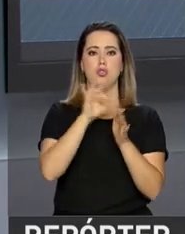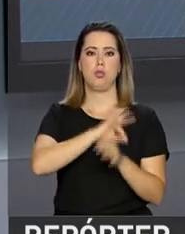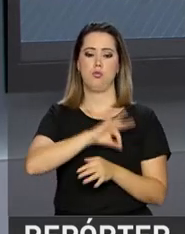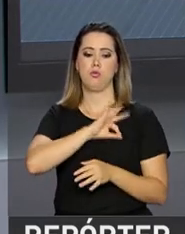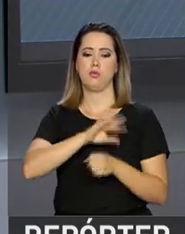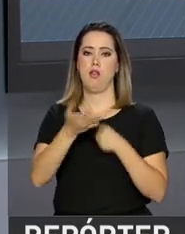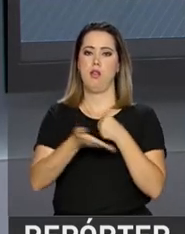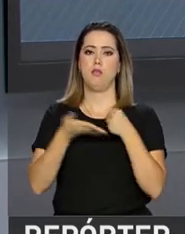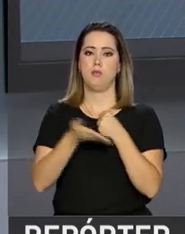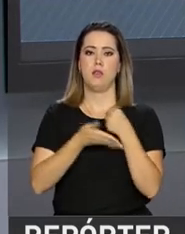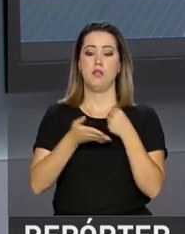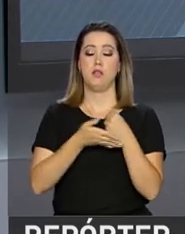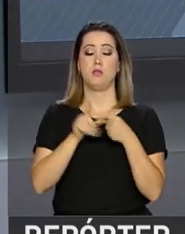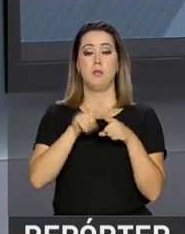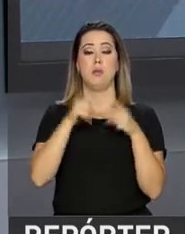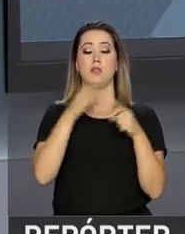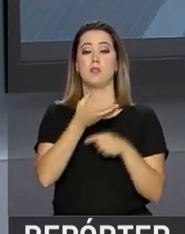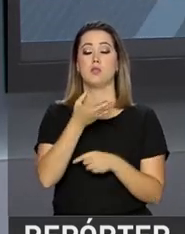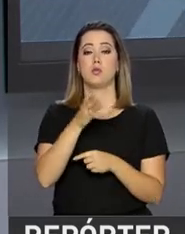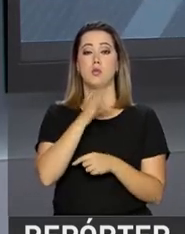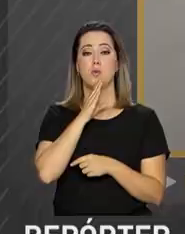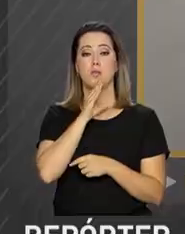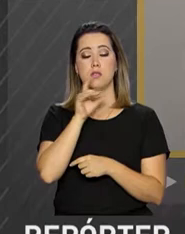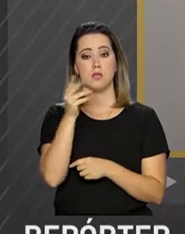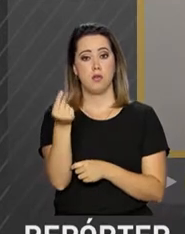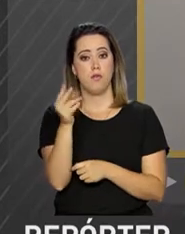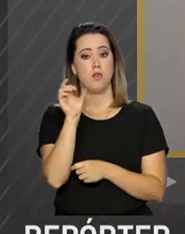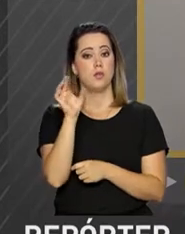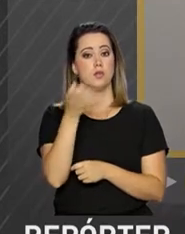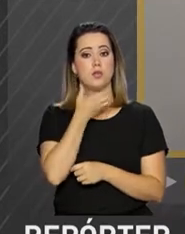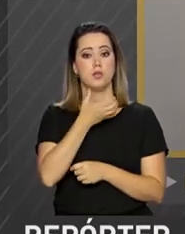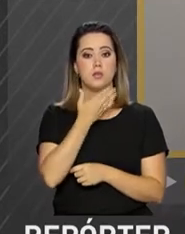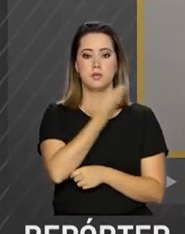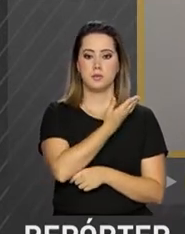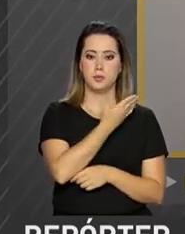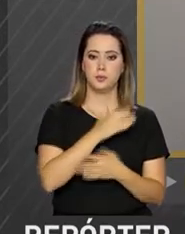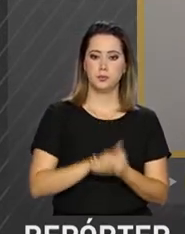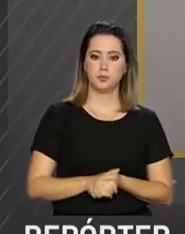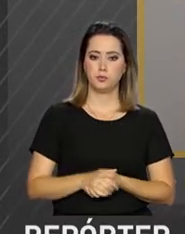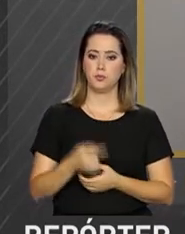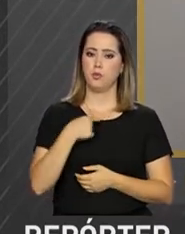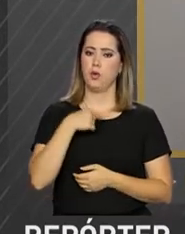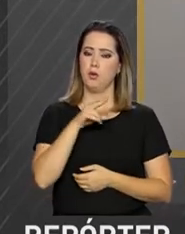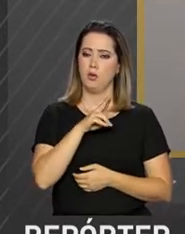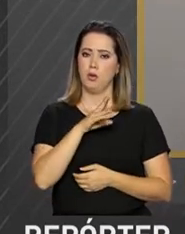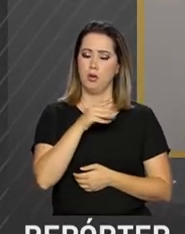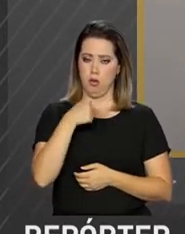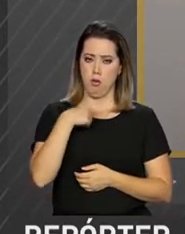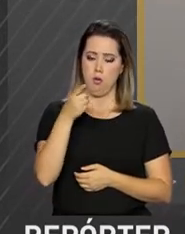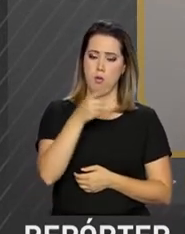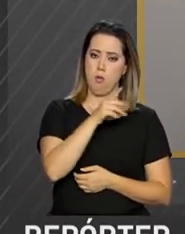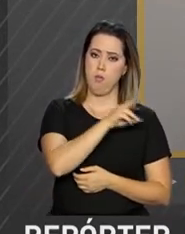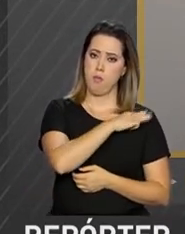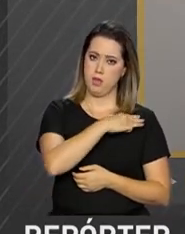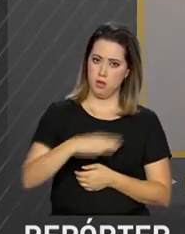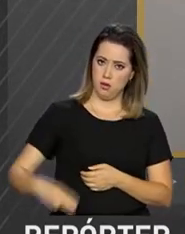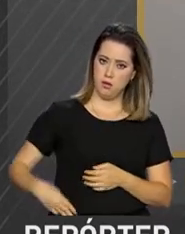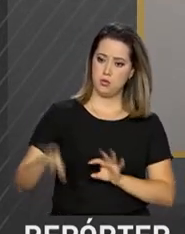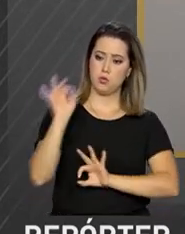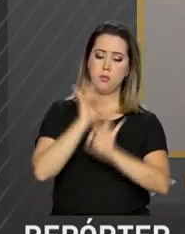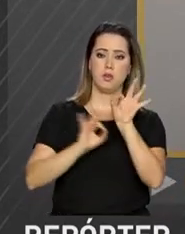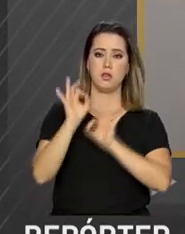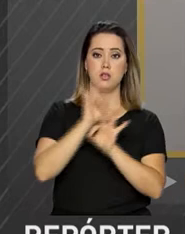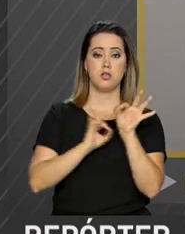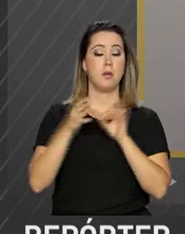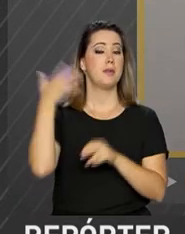será conhecido em dezembro. Meus caros, aqui quem fala é o ministro do Planejamento, Diogo Oliveira. Estou postando esse